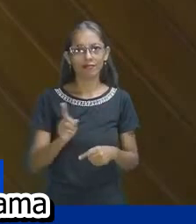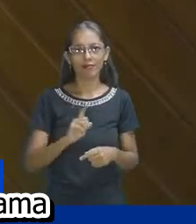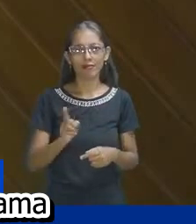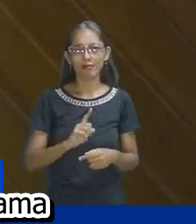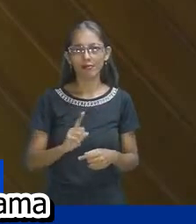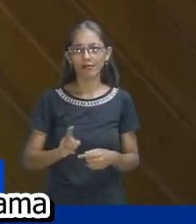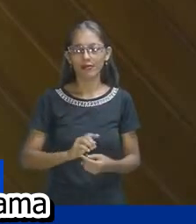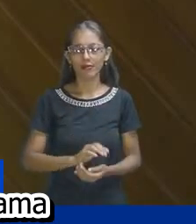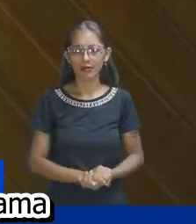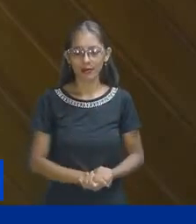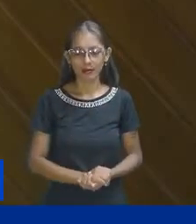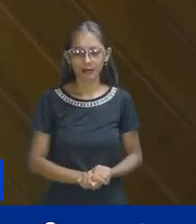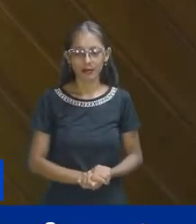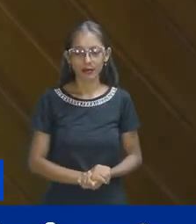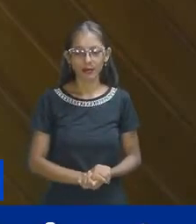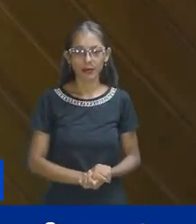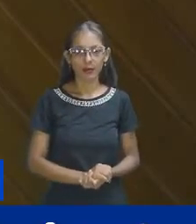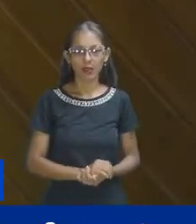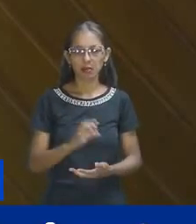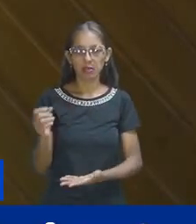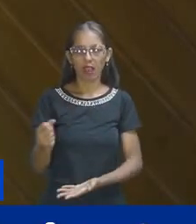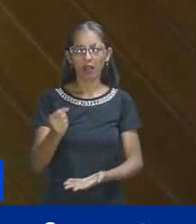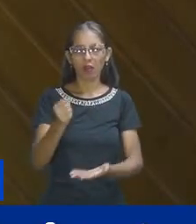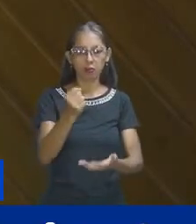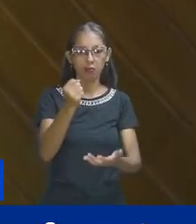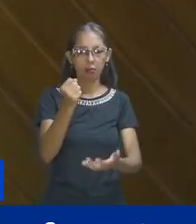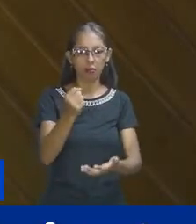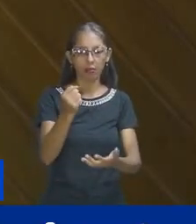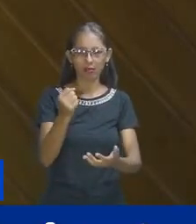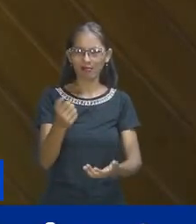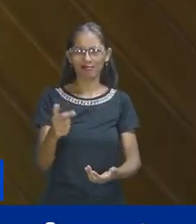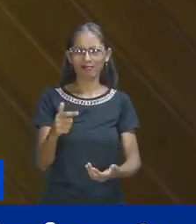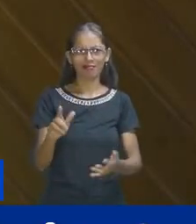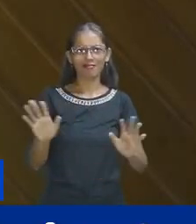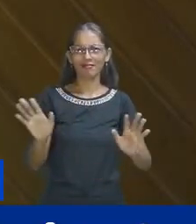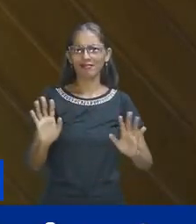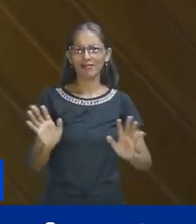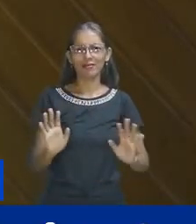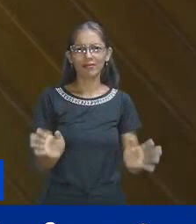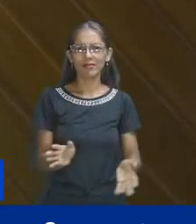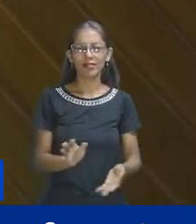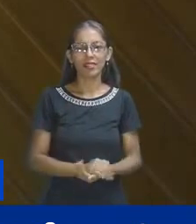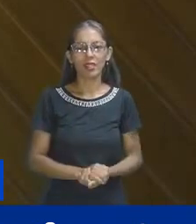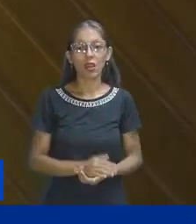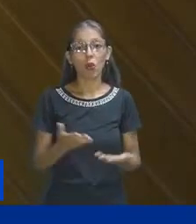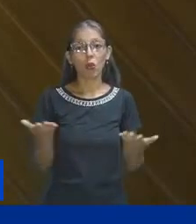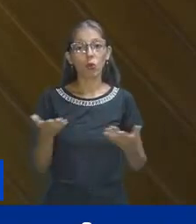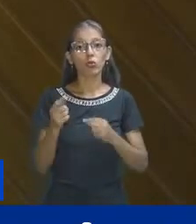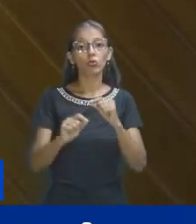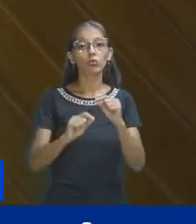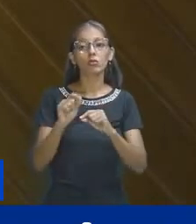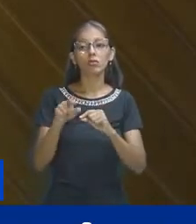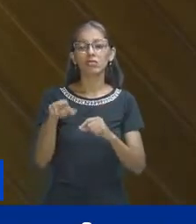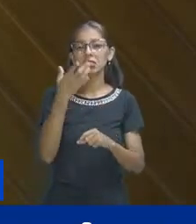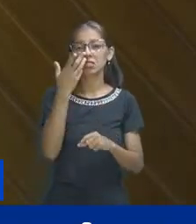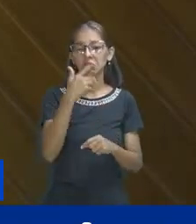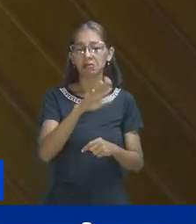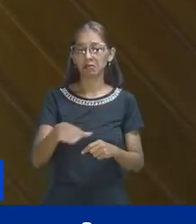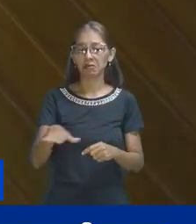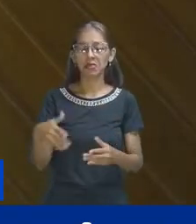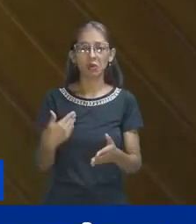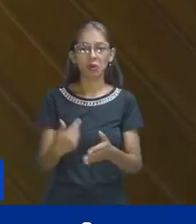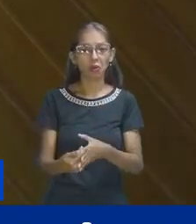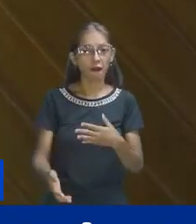dia, qualquer criança tem um aparelho celular para fotografar e filmar qualquer tipo de evento. Como é que um delegado